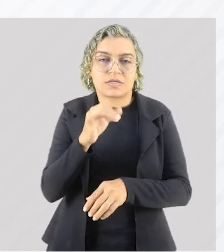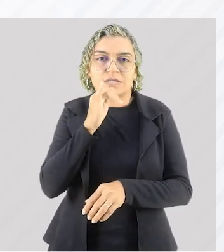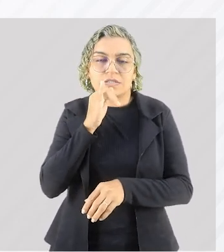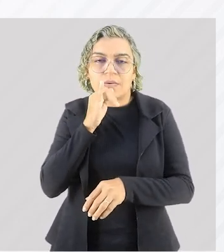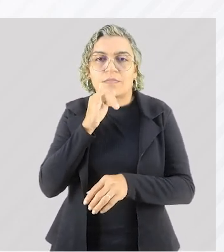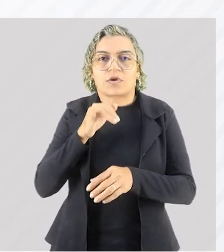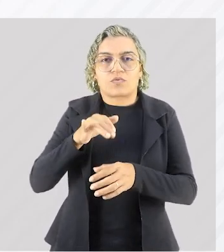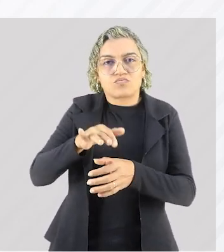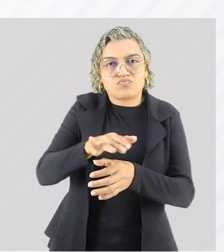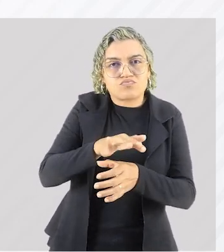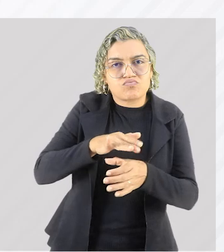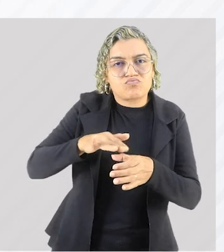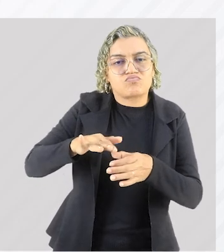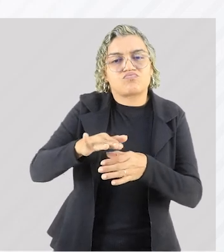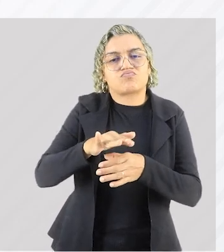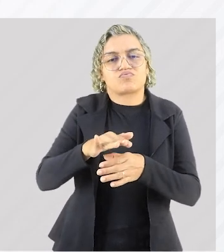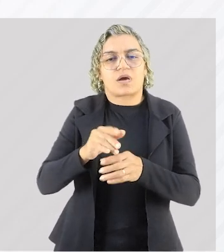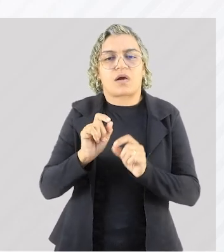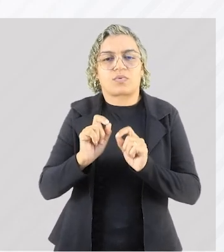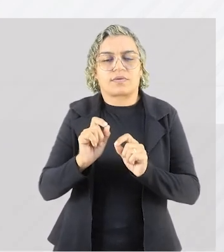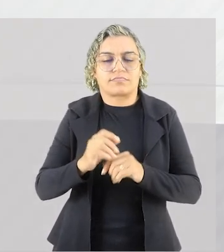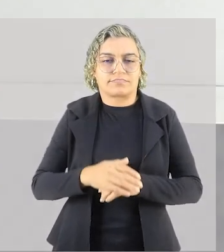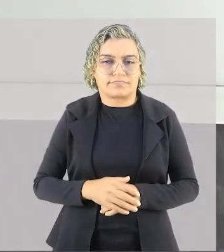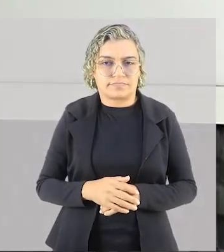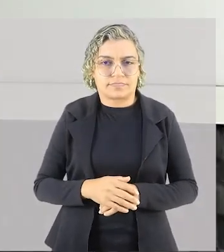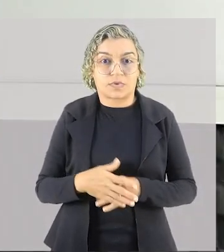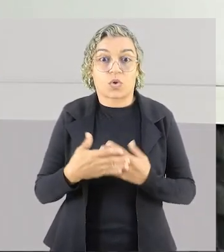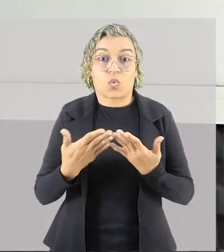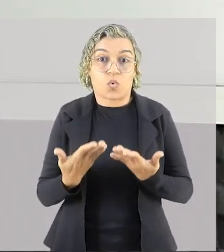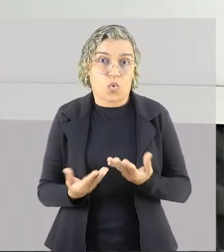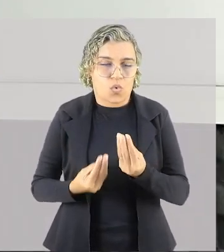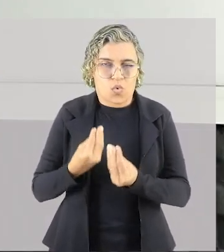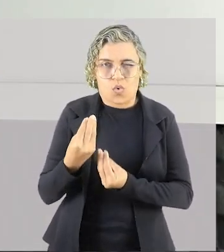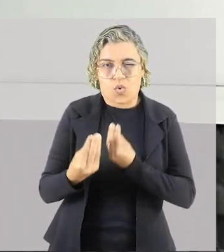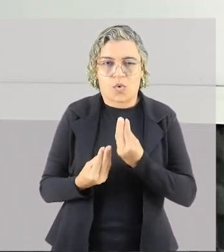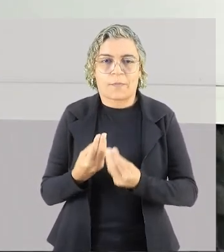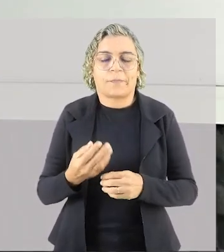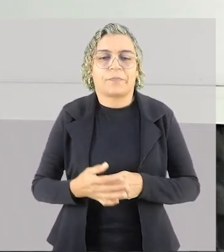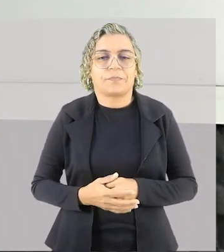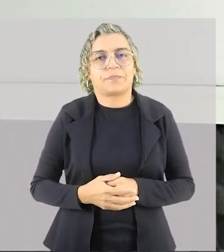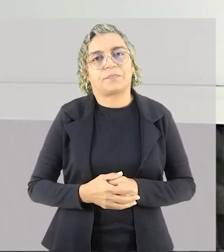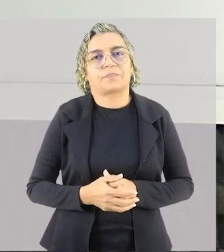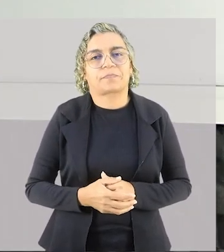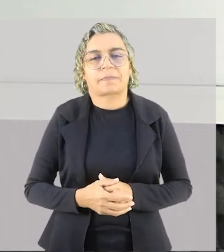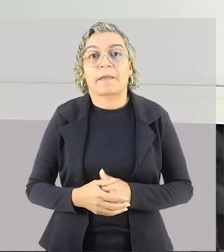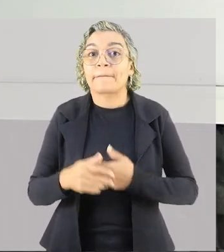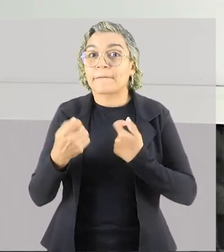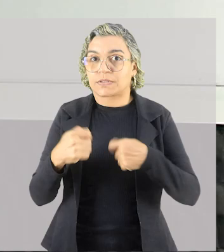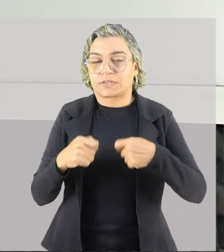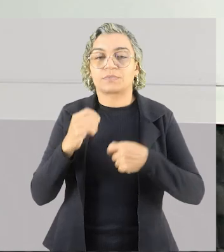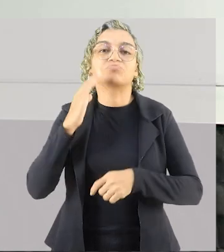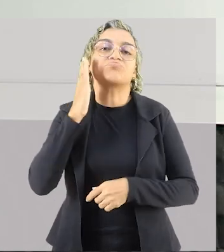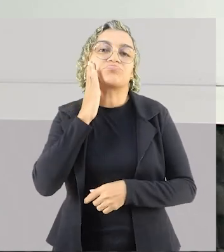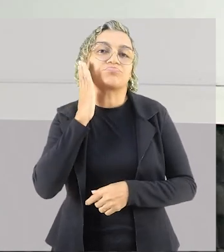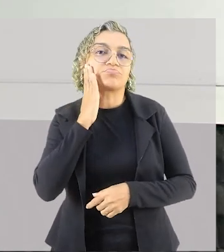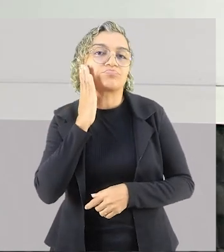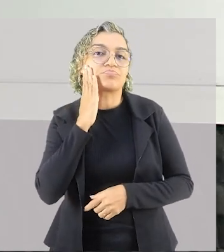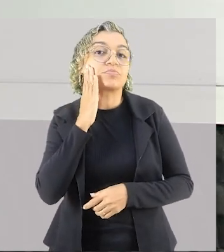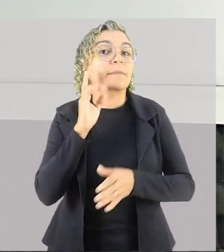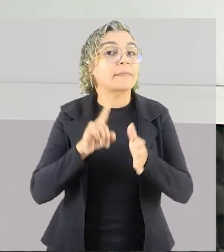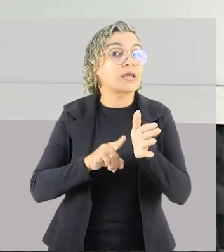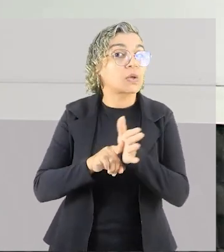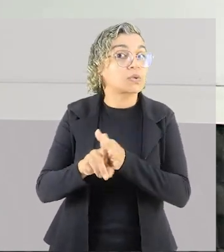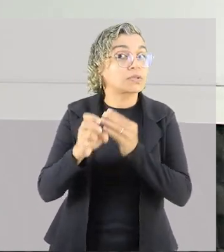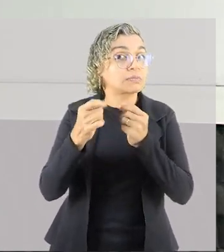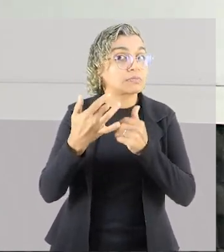seguindo as instruções dadas, é de... Olha, então, vamos lá. Vamos entender, né, o que a questão está